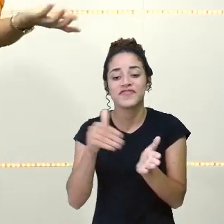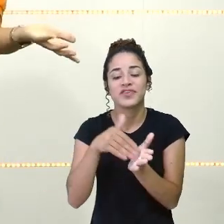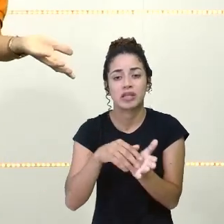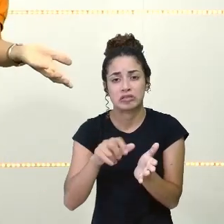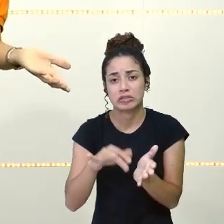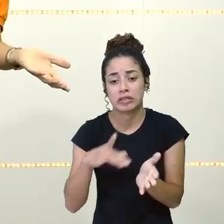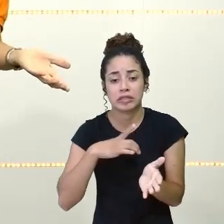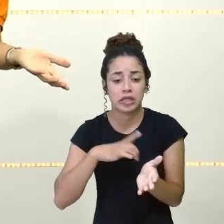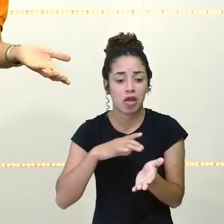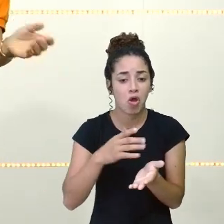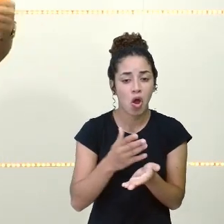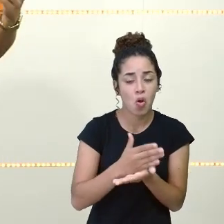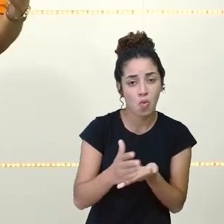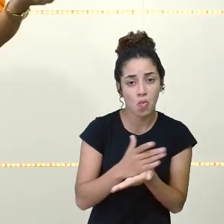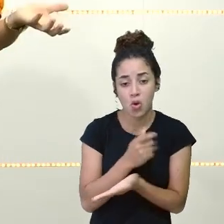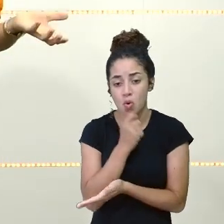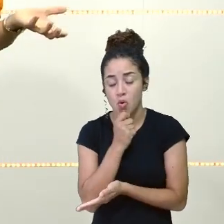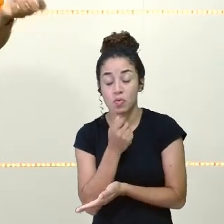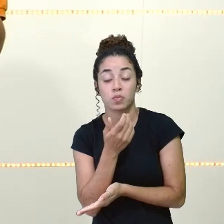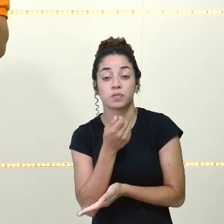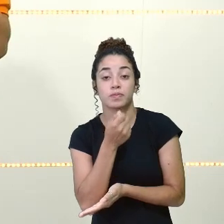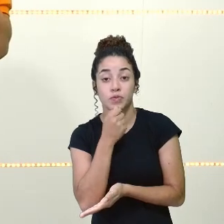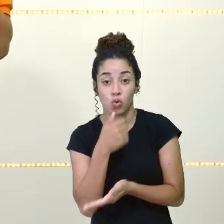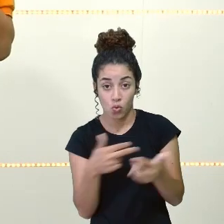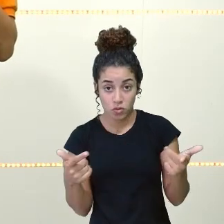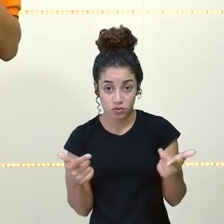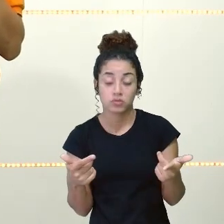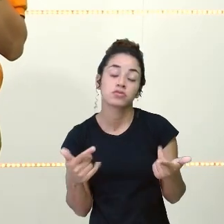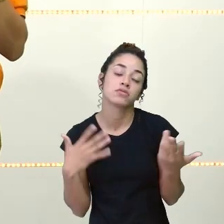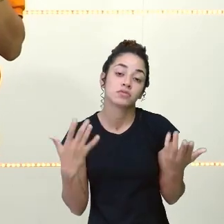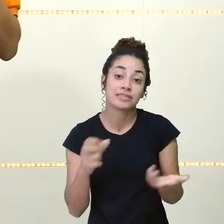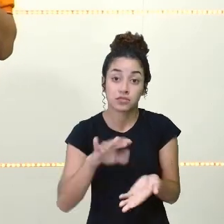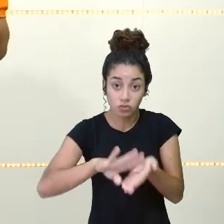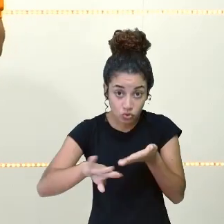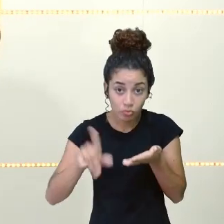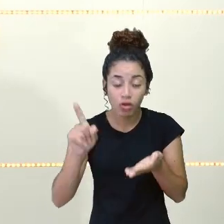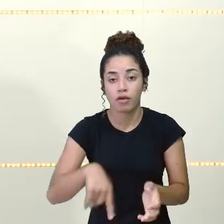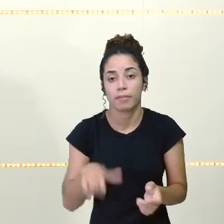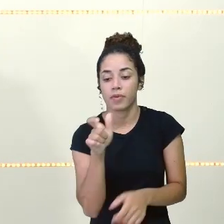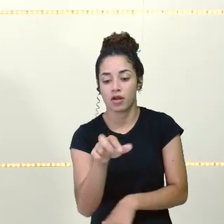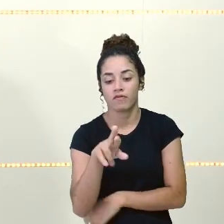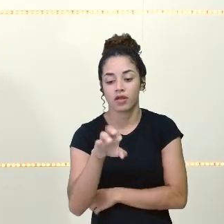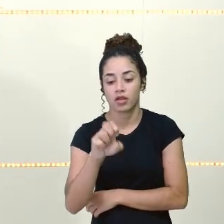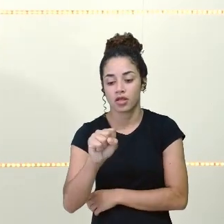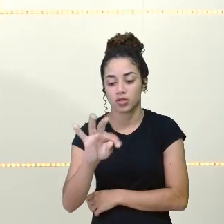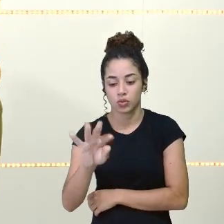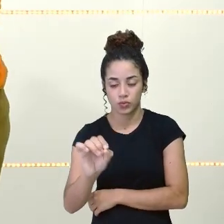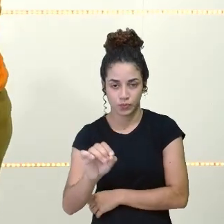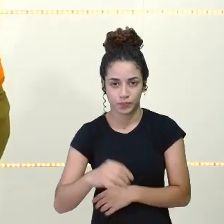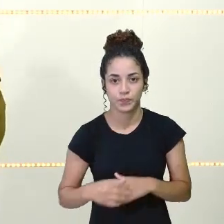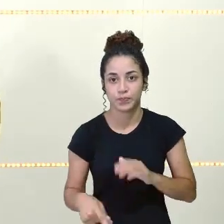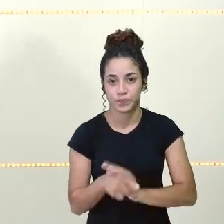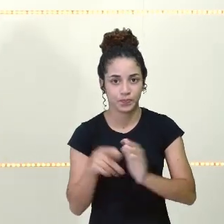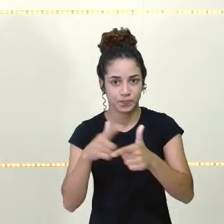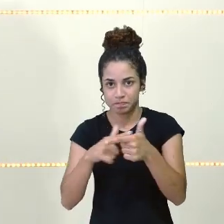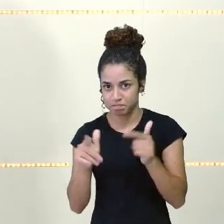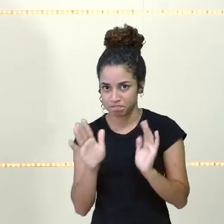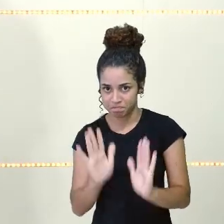Sobrou alguma coisa? Se sobrou, a gente chama de resto, beleza? Então, a gente vai